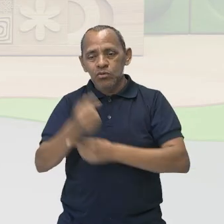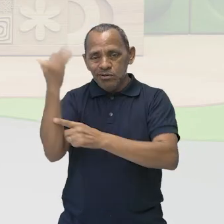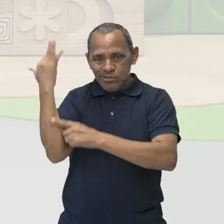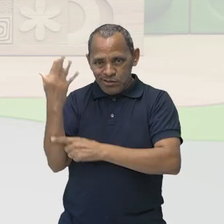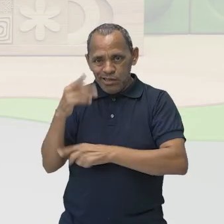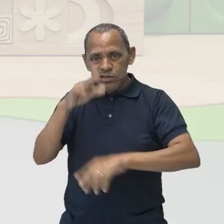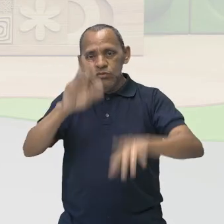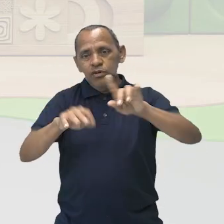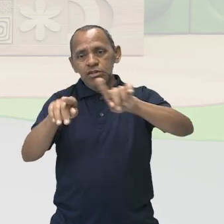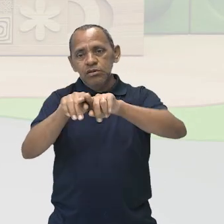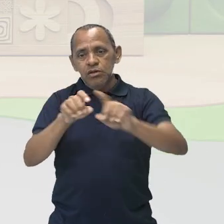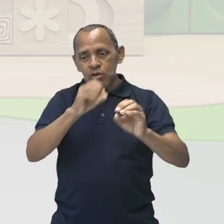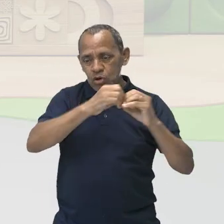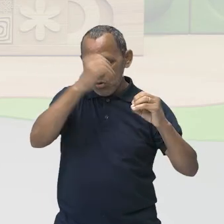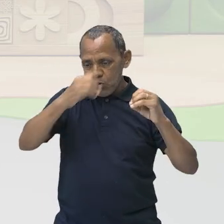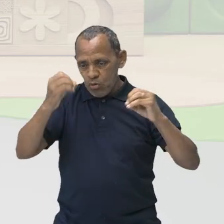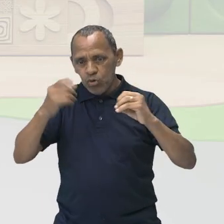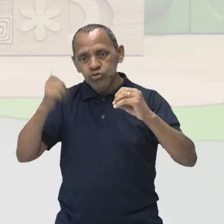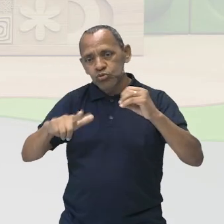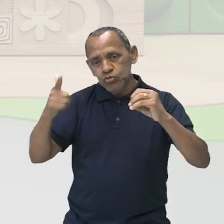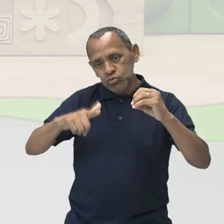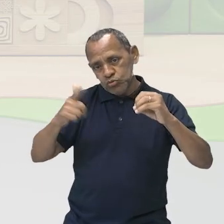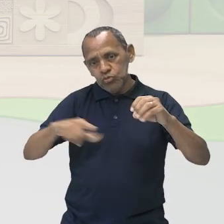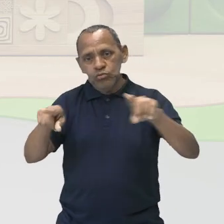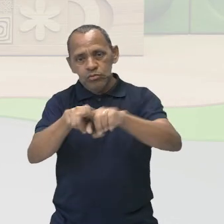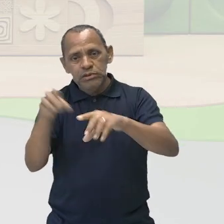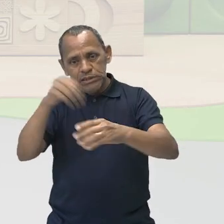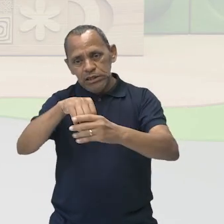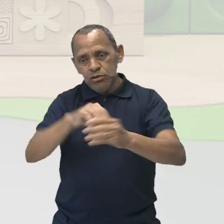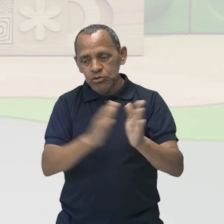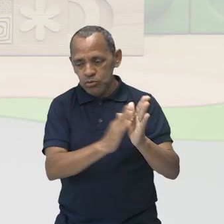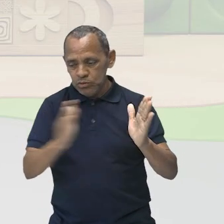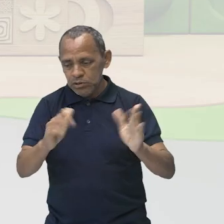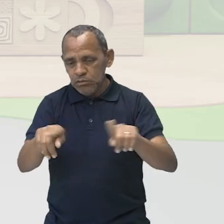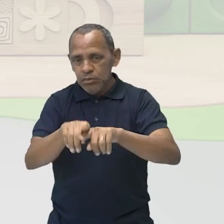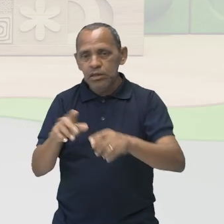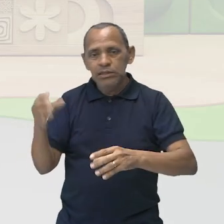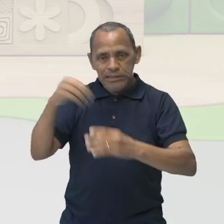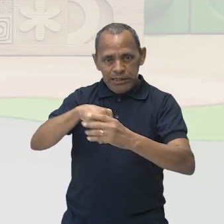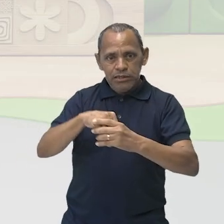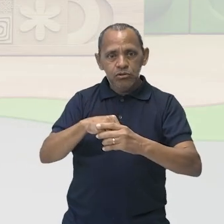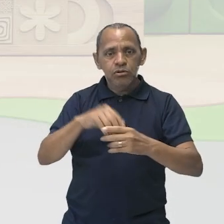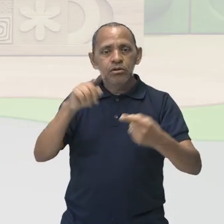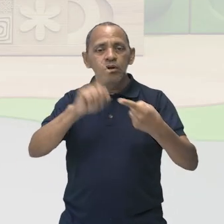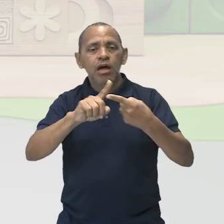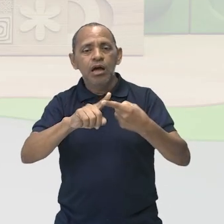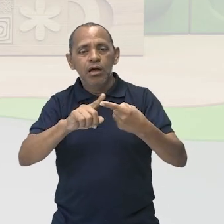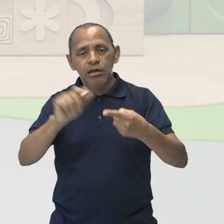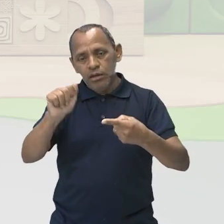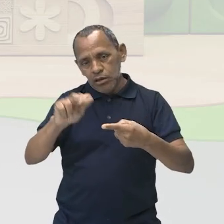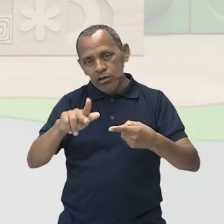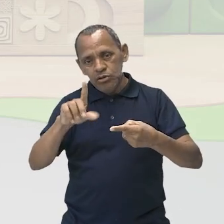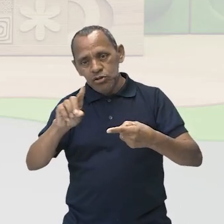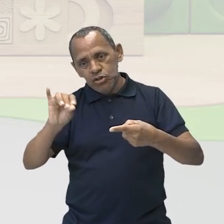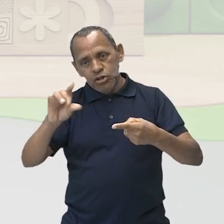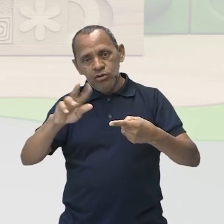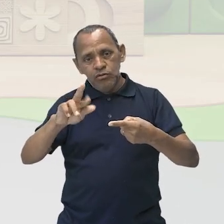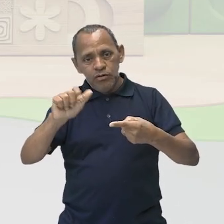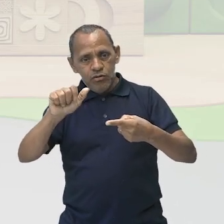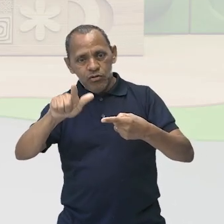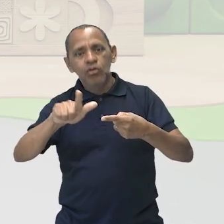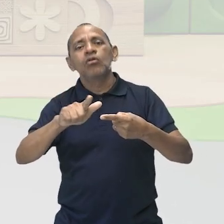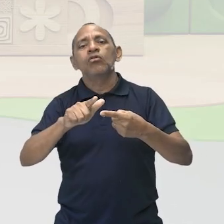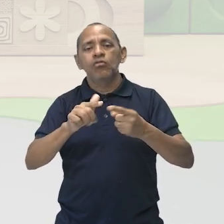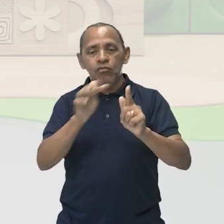se repete dentro de um determinado tempo. Dentro do som audível, que é o som que é a frequência em que os ouvidos